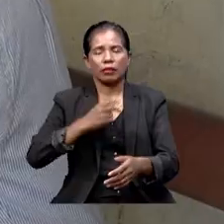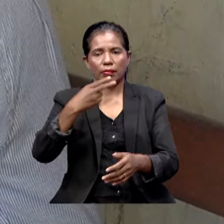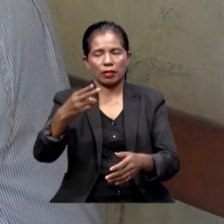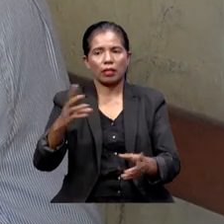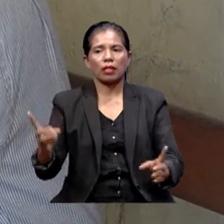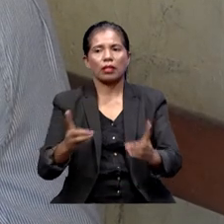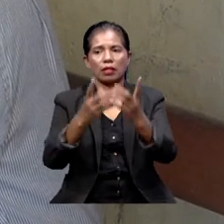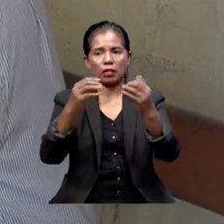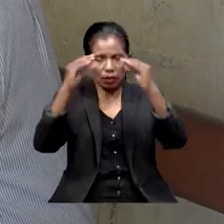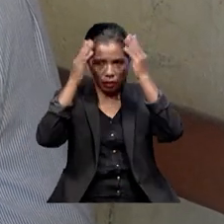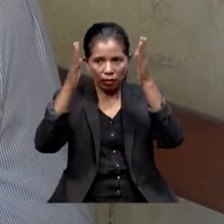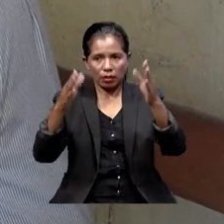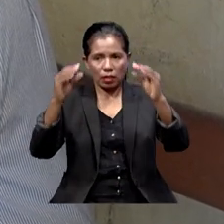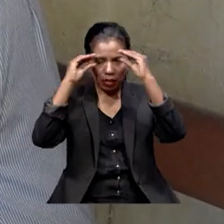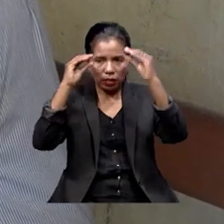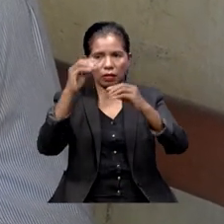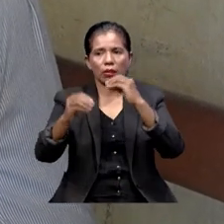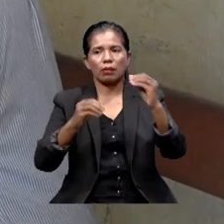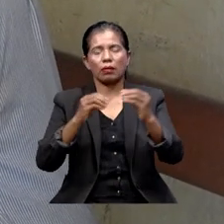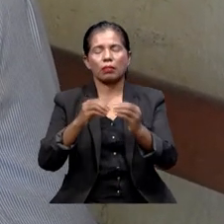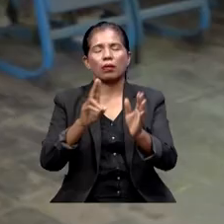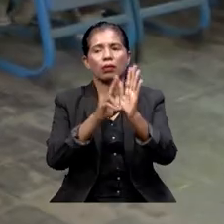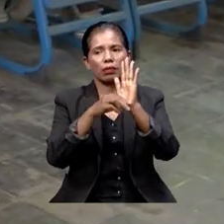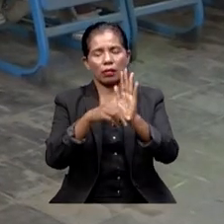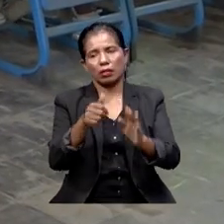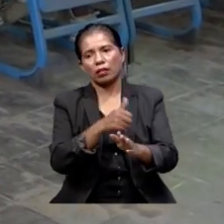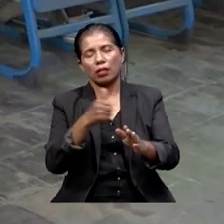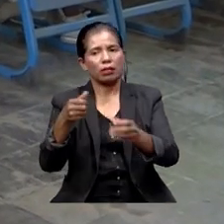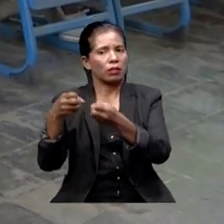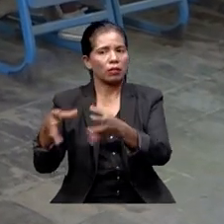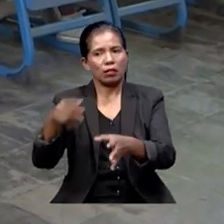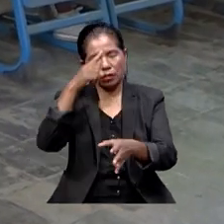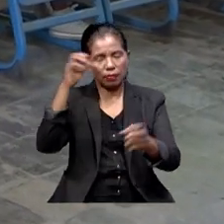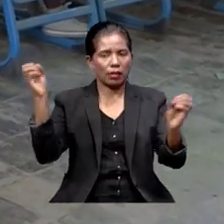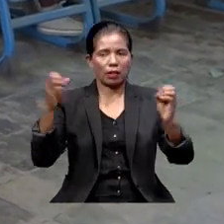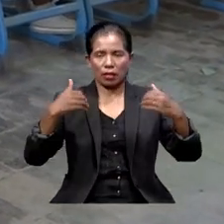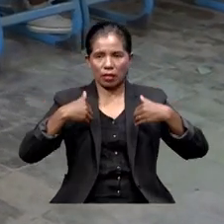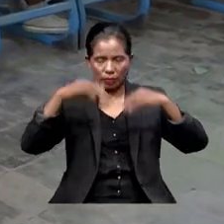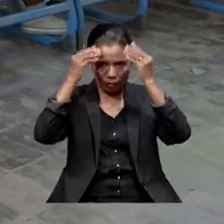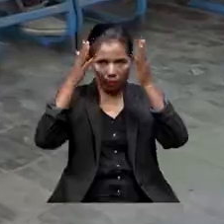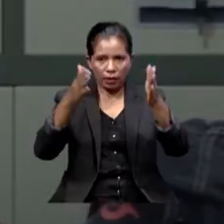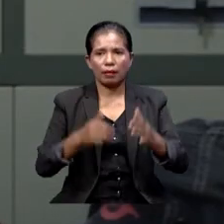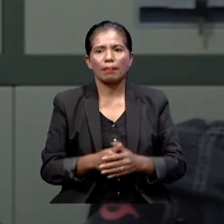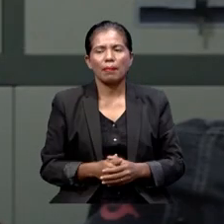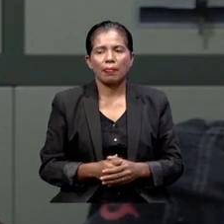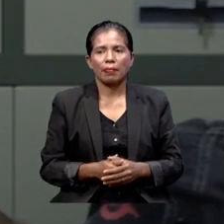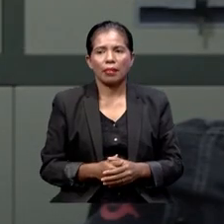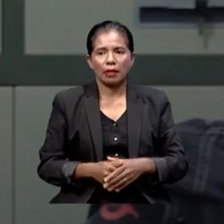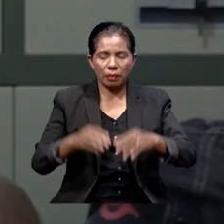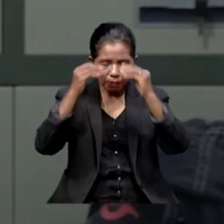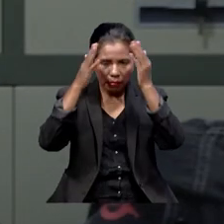da Downey. Professor balum, hanor em liu carga horário, no aula balum, abandona, tamba menos professor. Mo professor balum, em minha horas